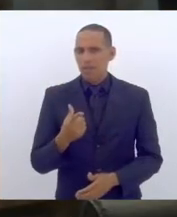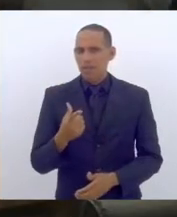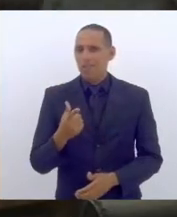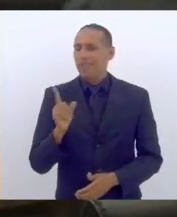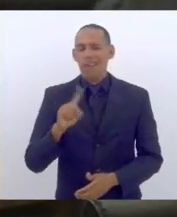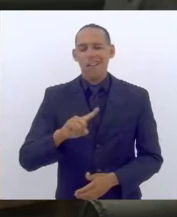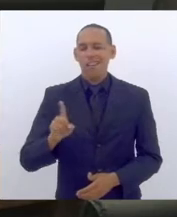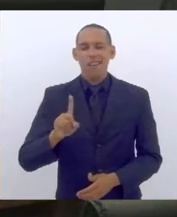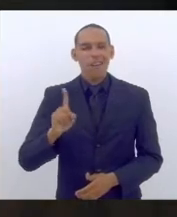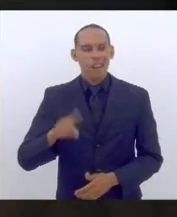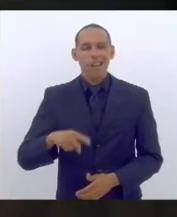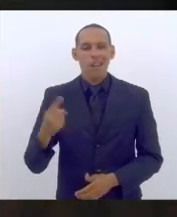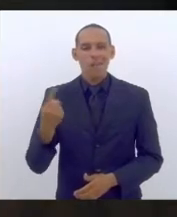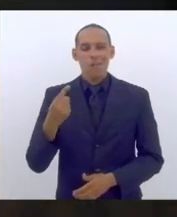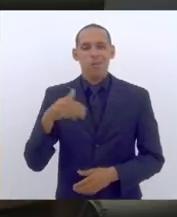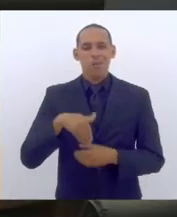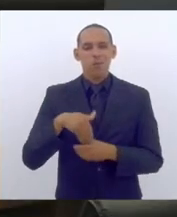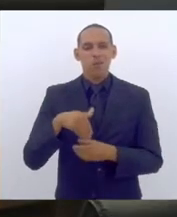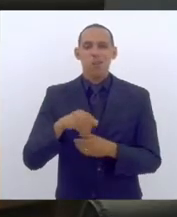não é primeira